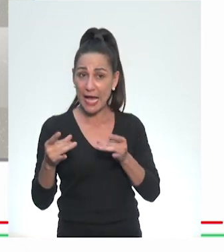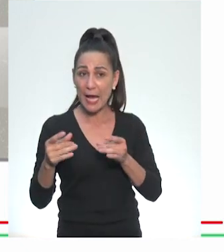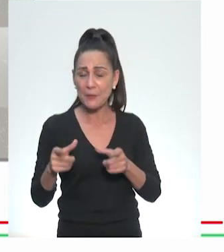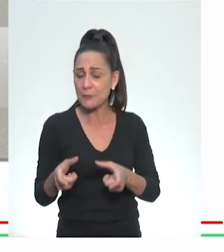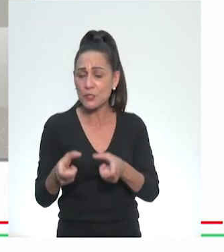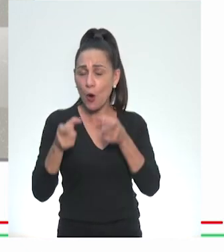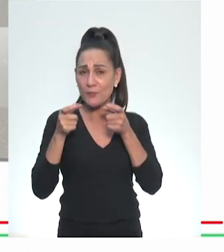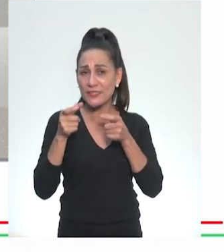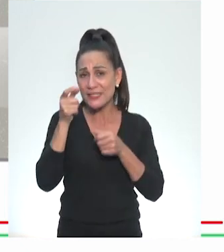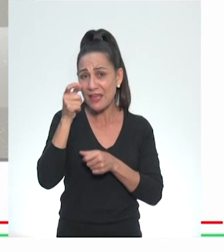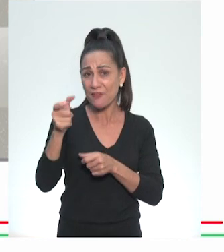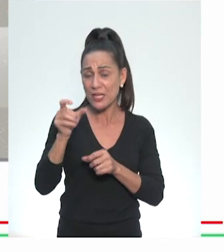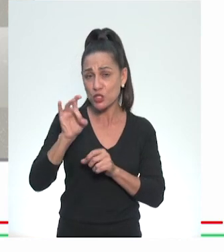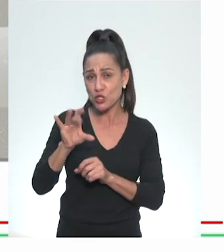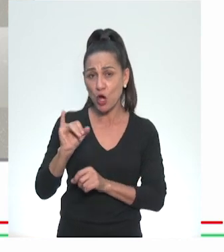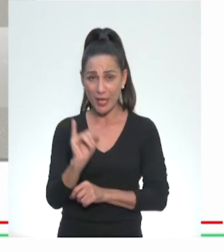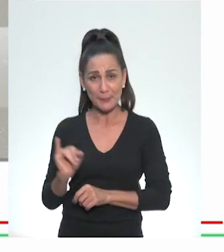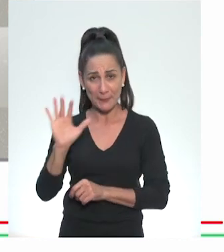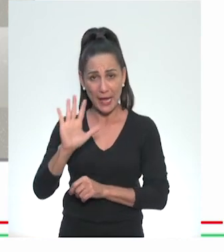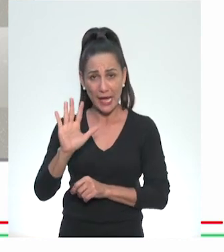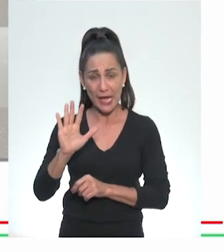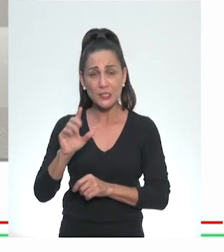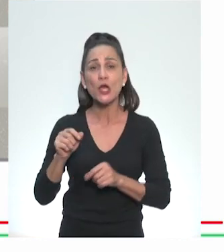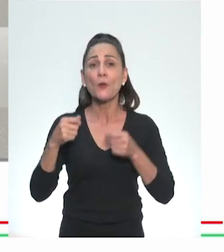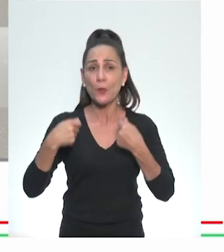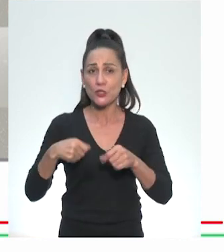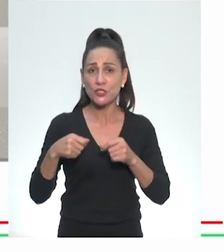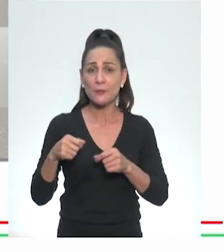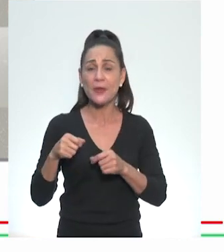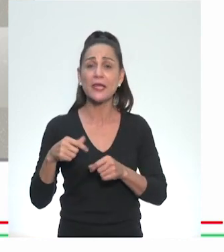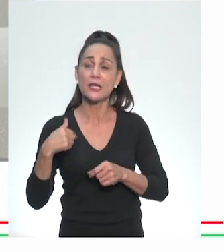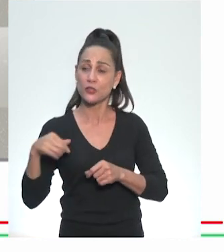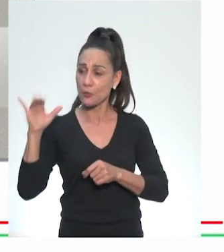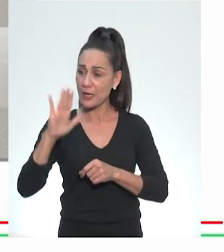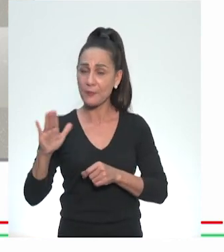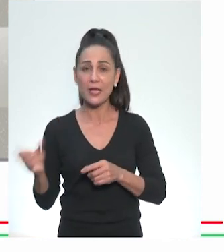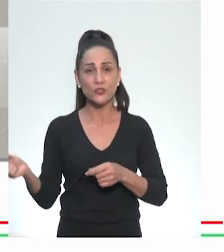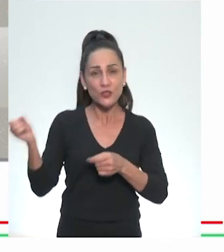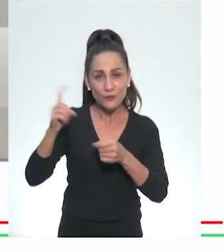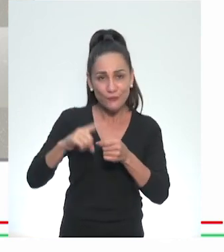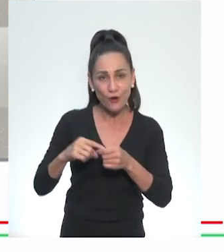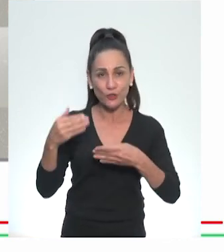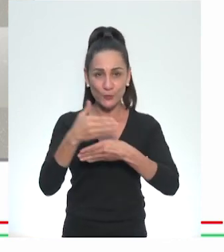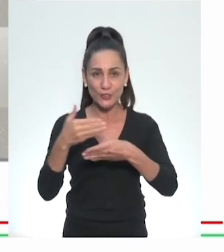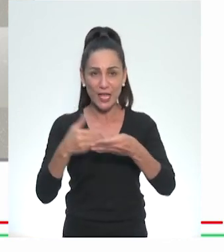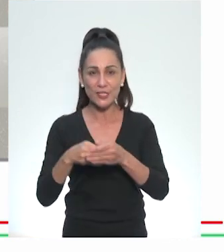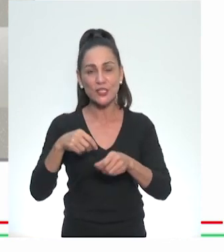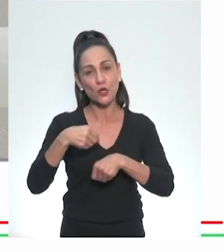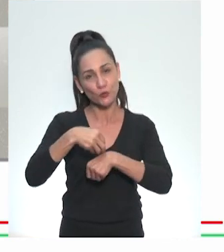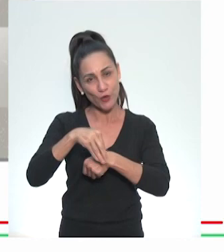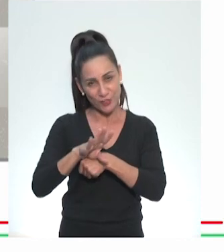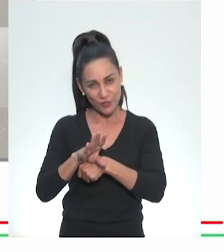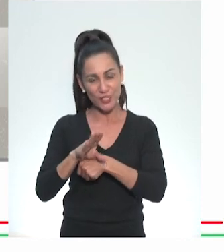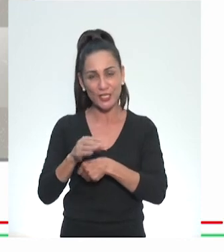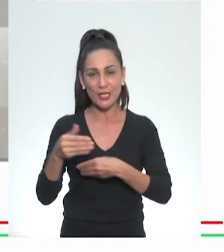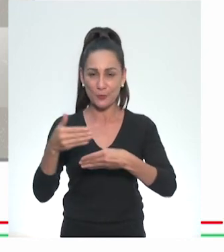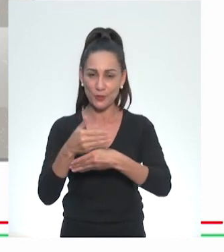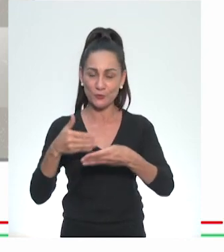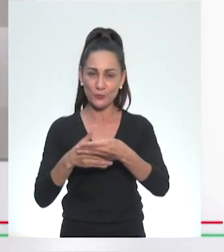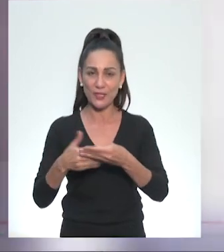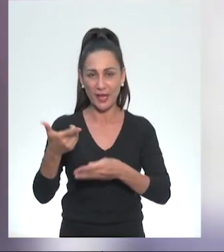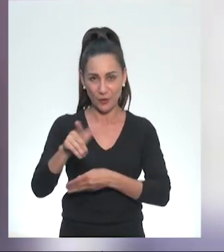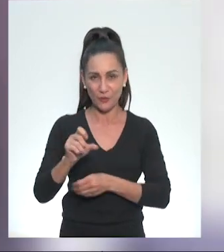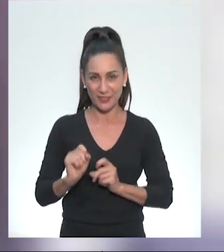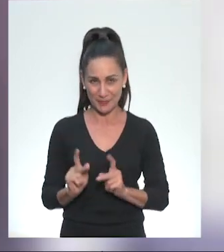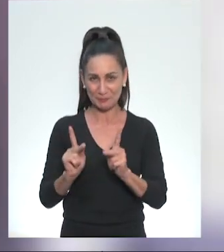ater tanto aí à imagem. Pode, de repente, revezar entre a minha imagem e voltar para o slide. Aí eu dou o sinal quando pode passar para o próximo,